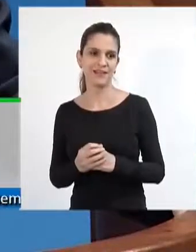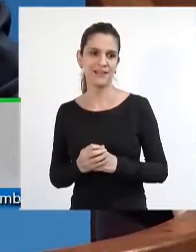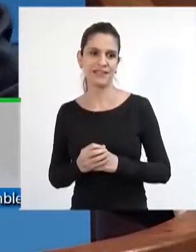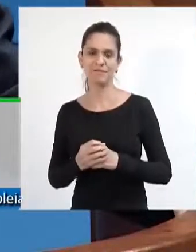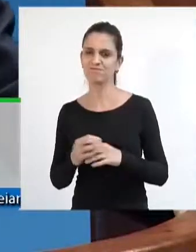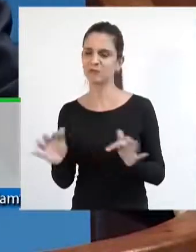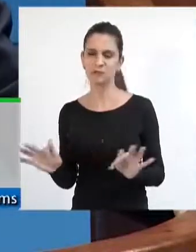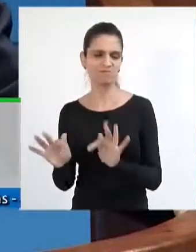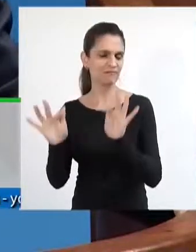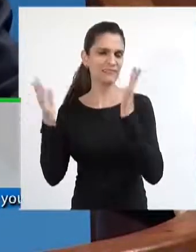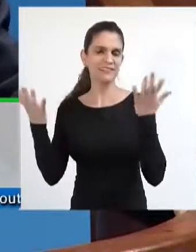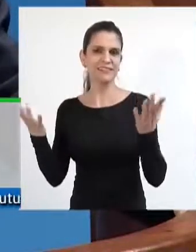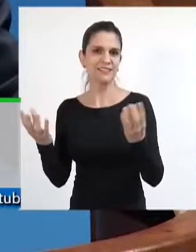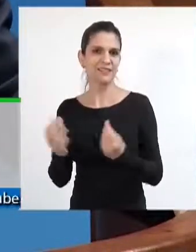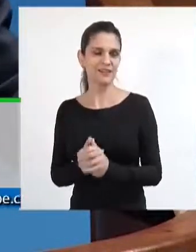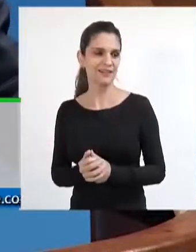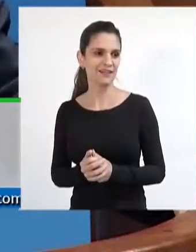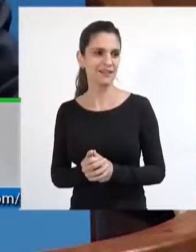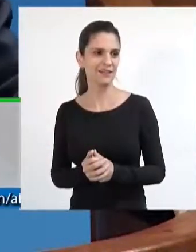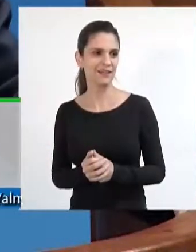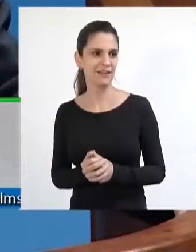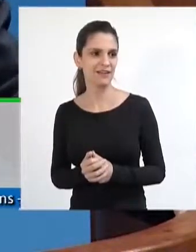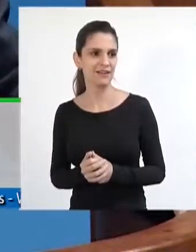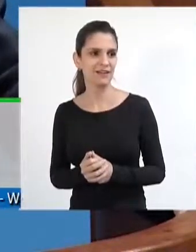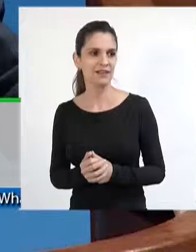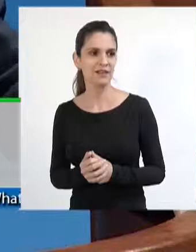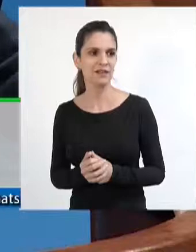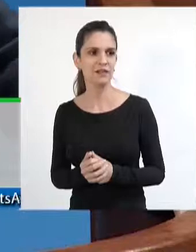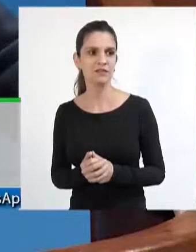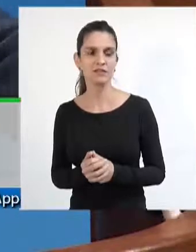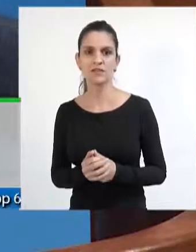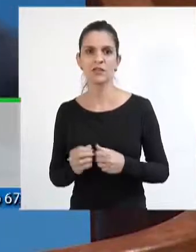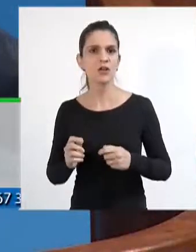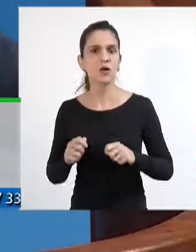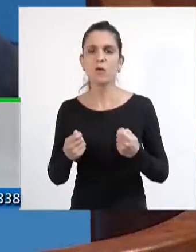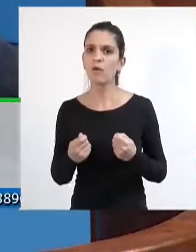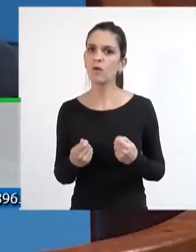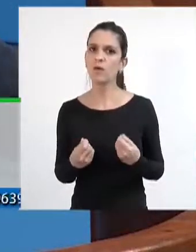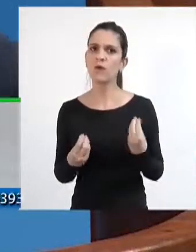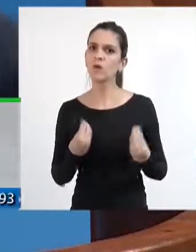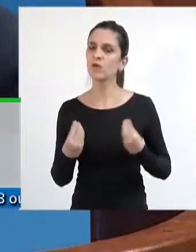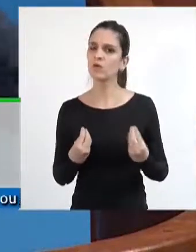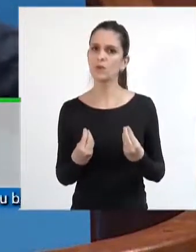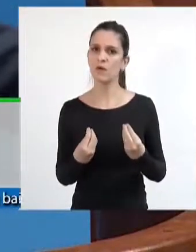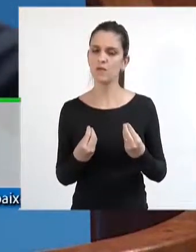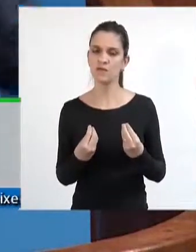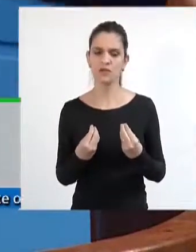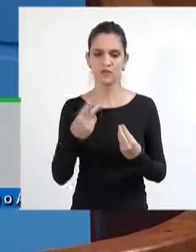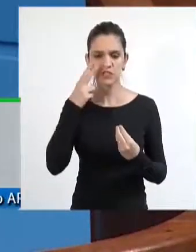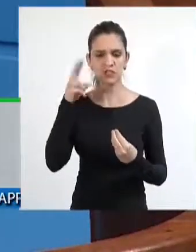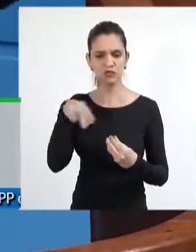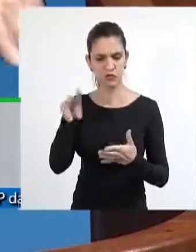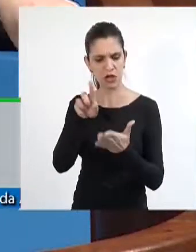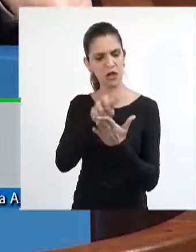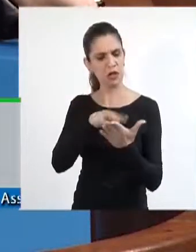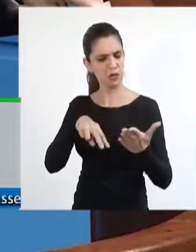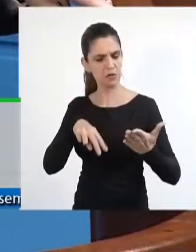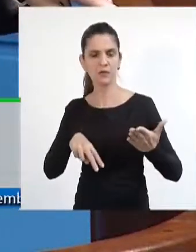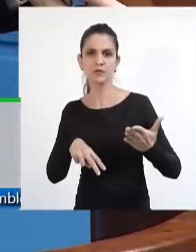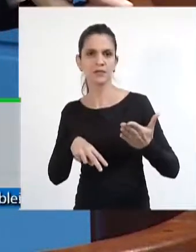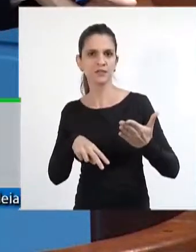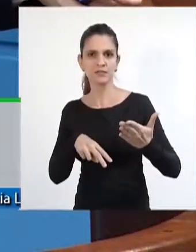estuda a reforma da Previdência, a gente vê que não combate privilégio nenhum. E a